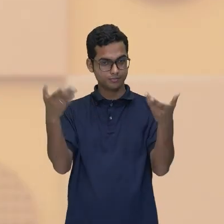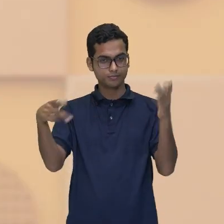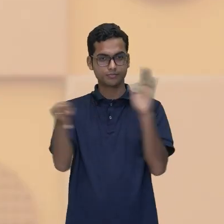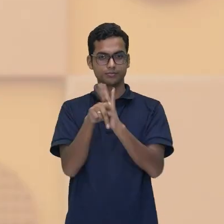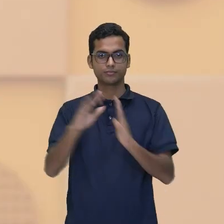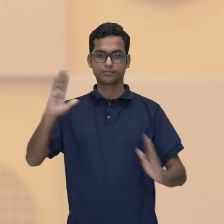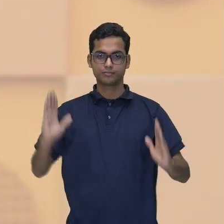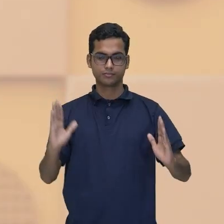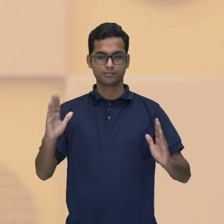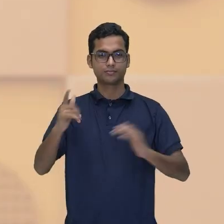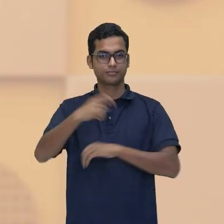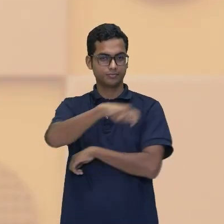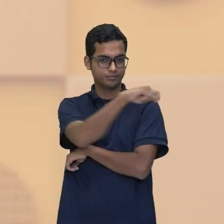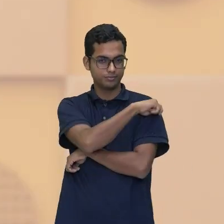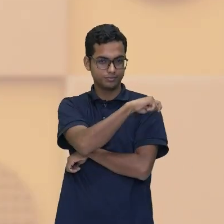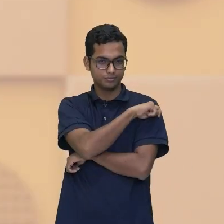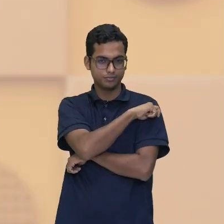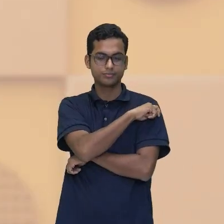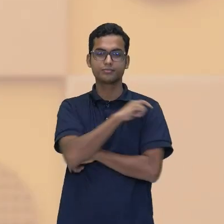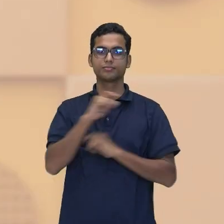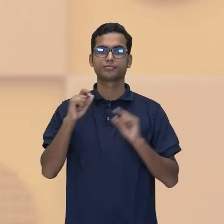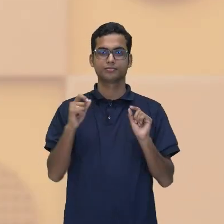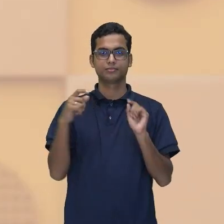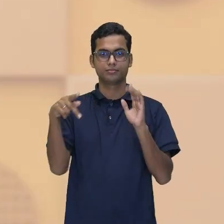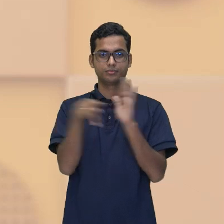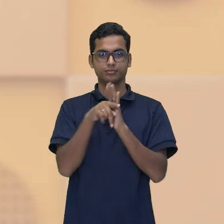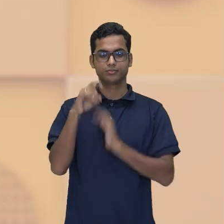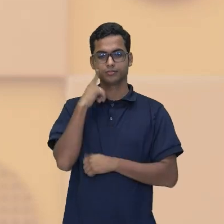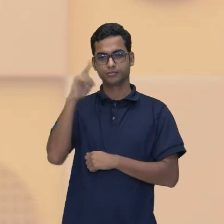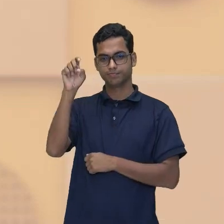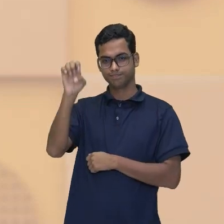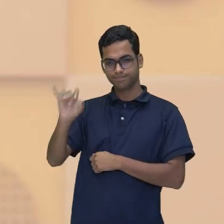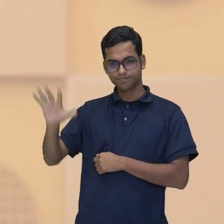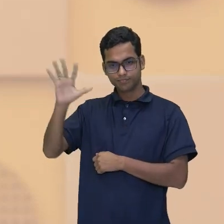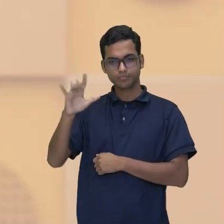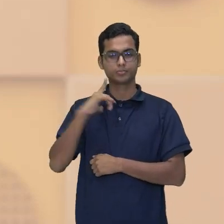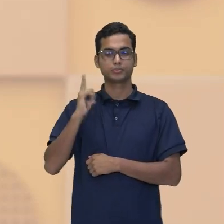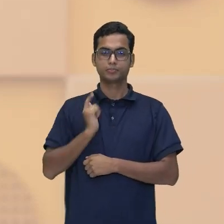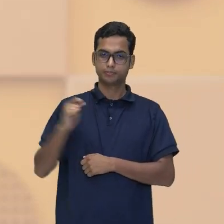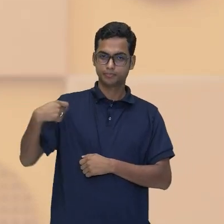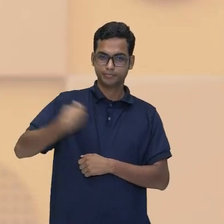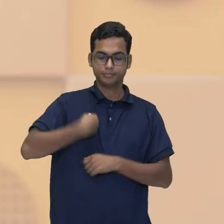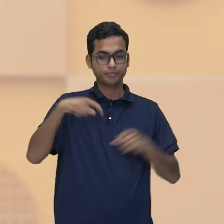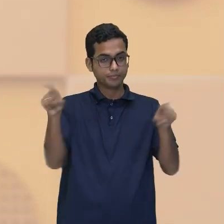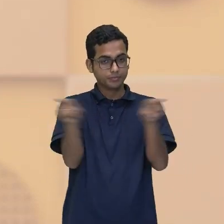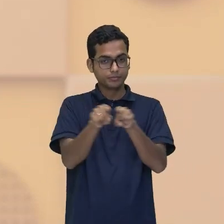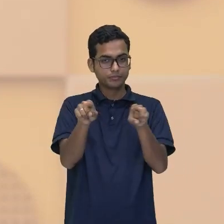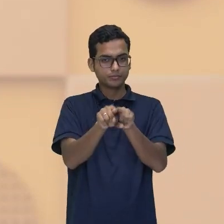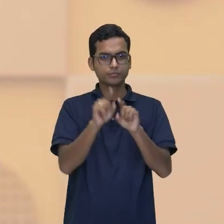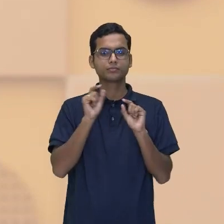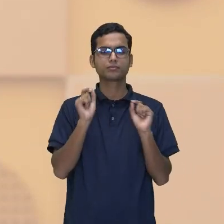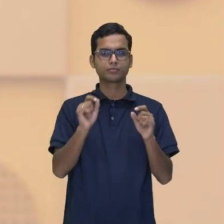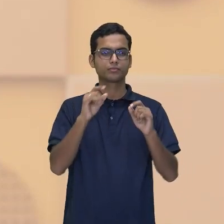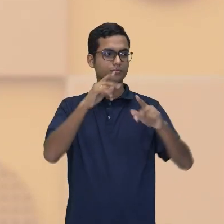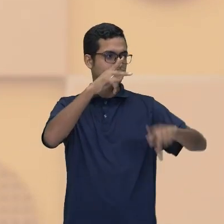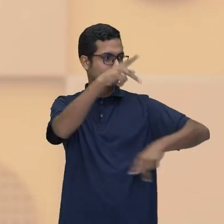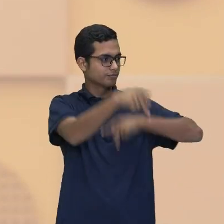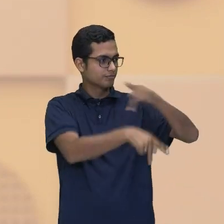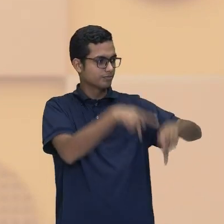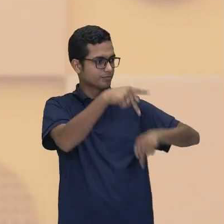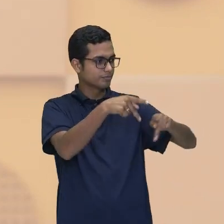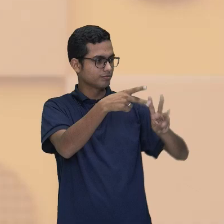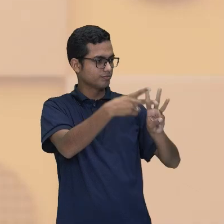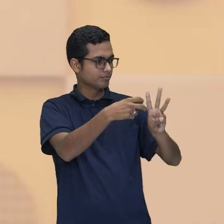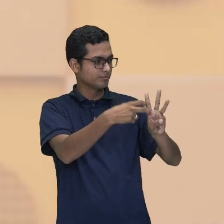contato entre os europeus, no caso portugueses e espanhóis, e com os povos nativos da região?